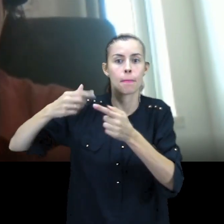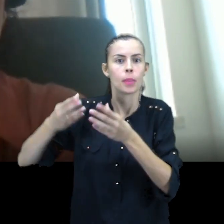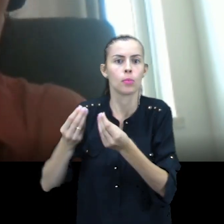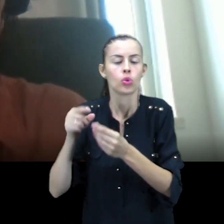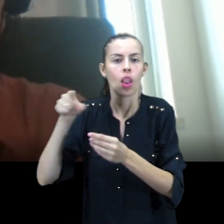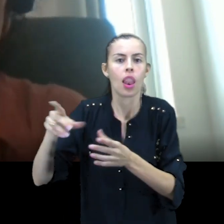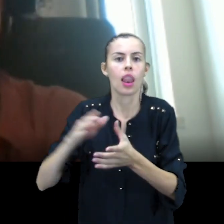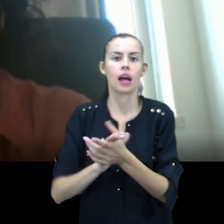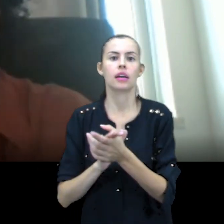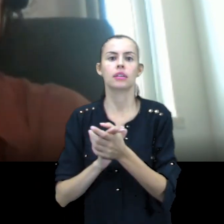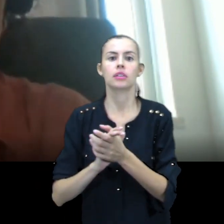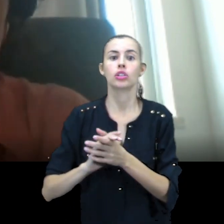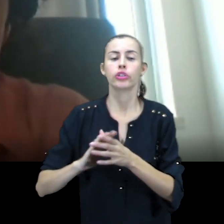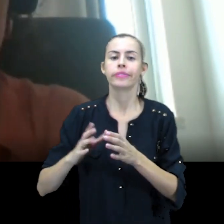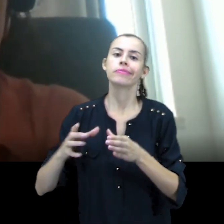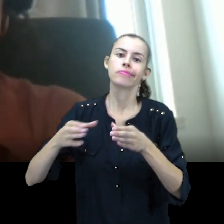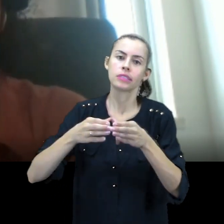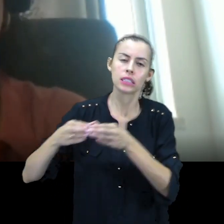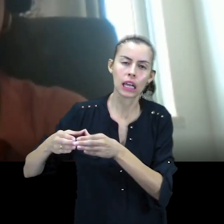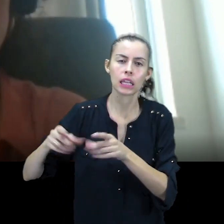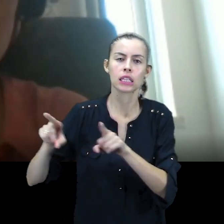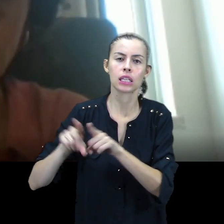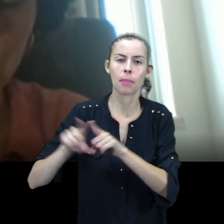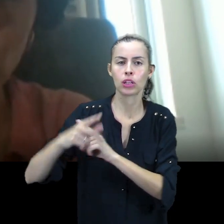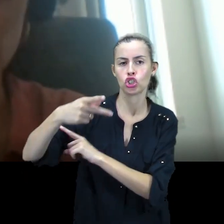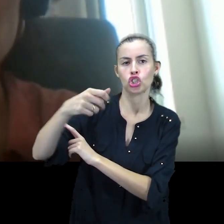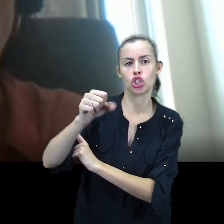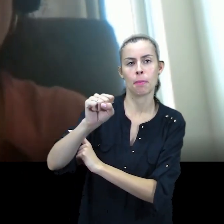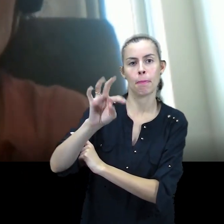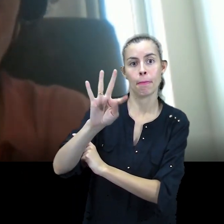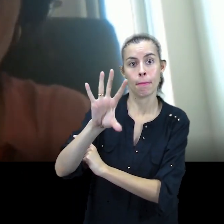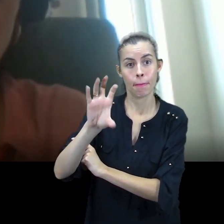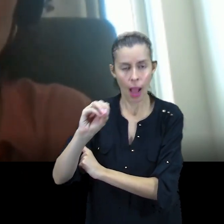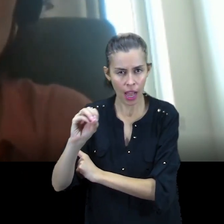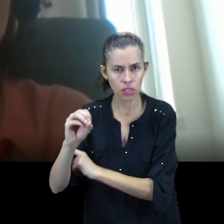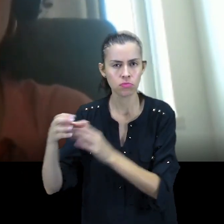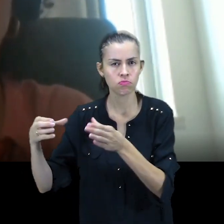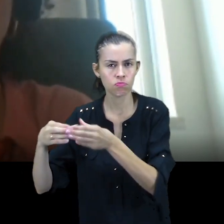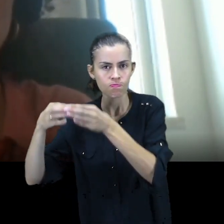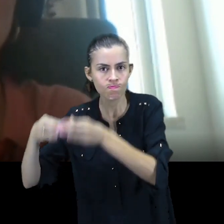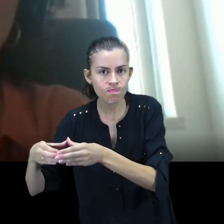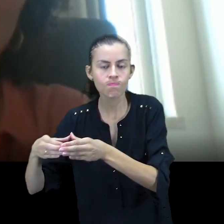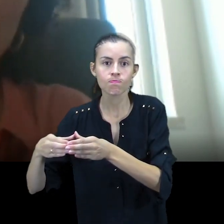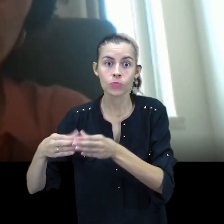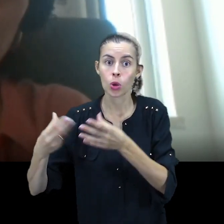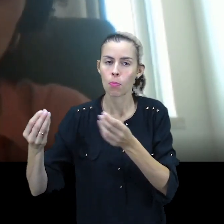localizada, trazendo estudantes de vários cursos diferentes para apresentar projetos, para construir dentro dessas